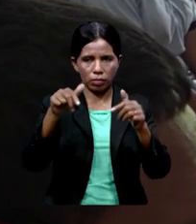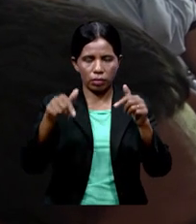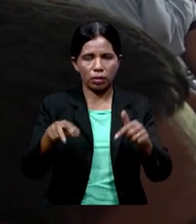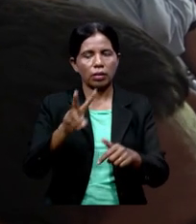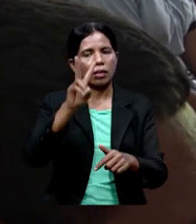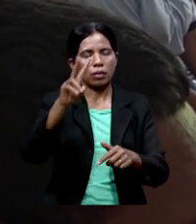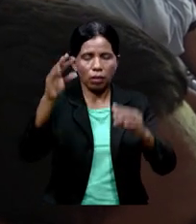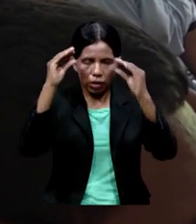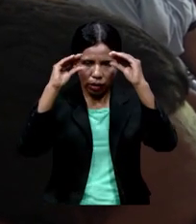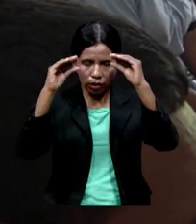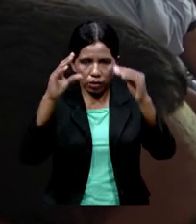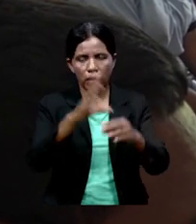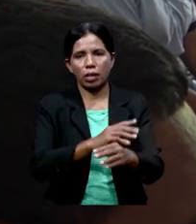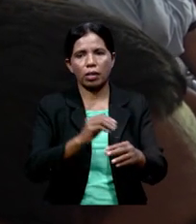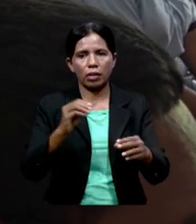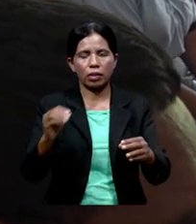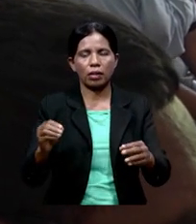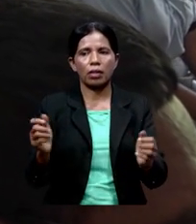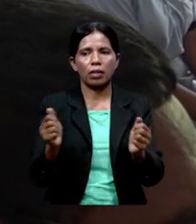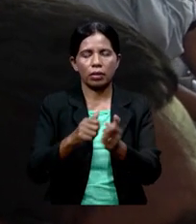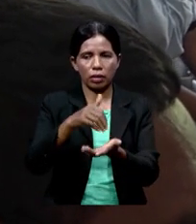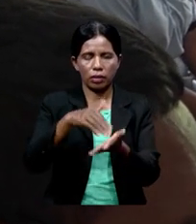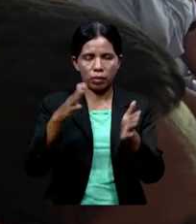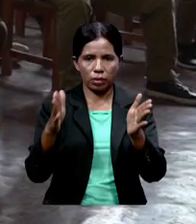rua makanorin ia área pesca, ho total